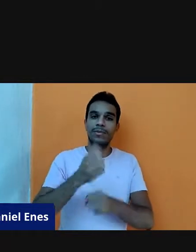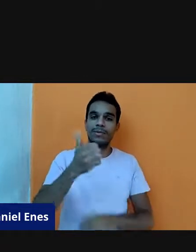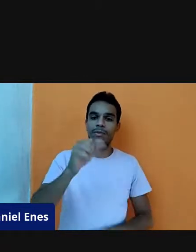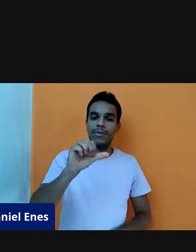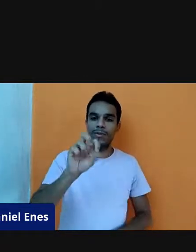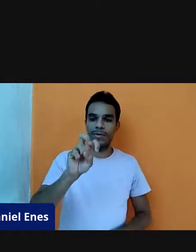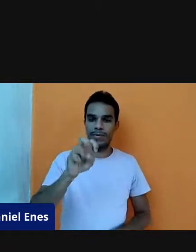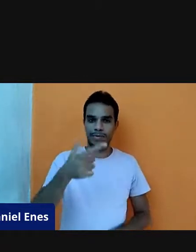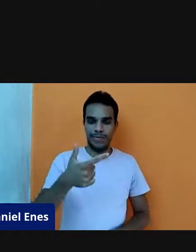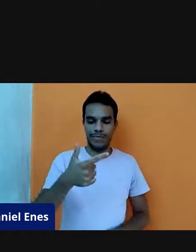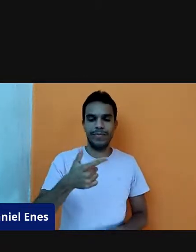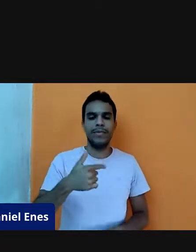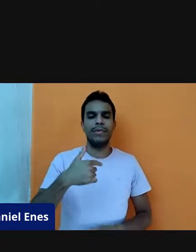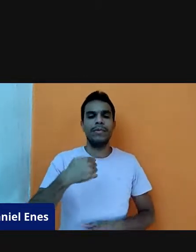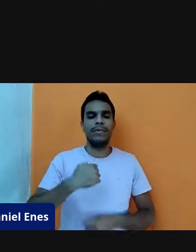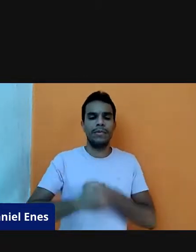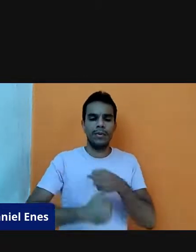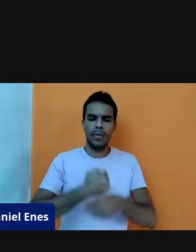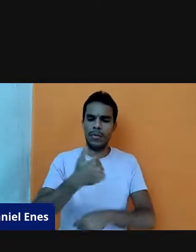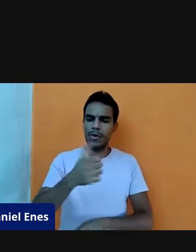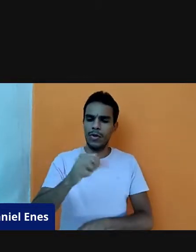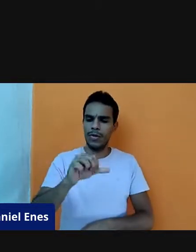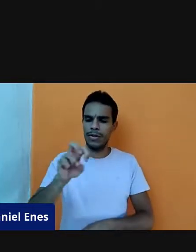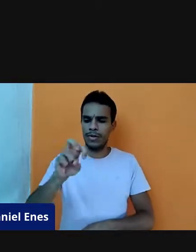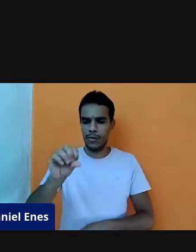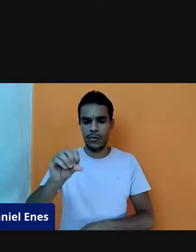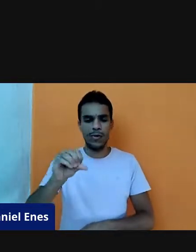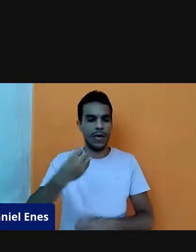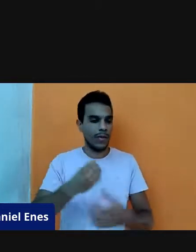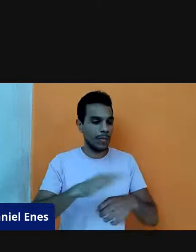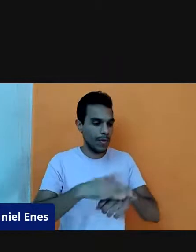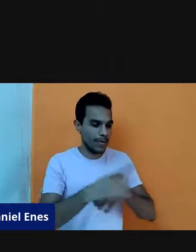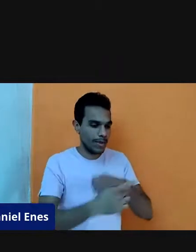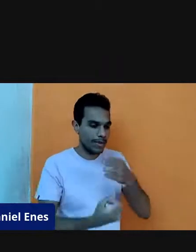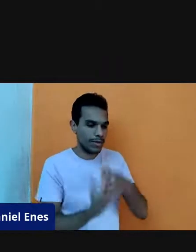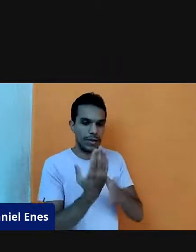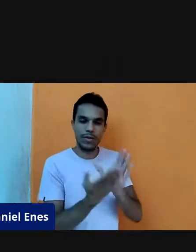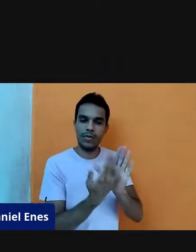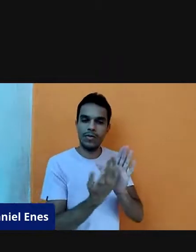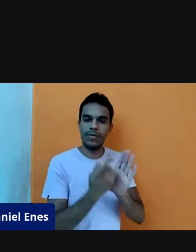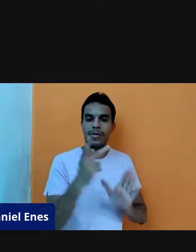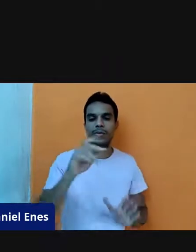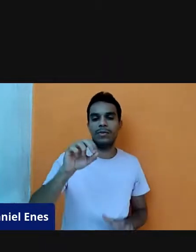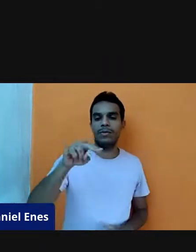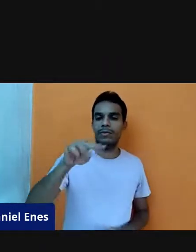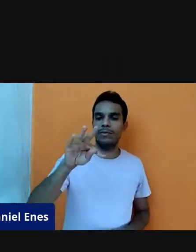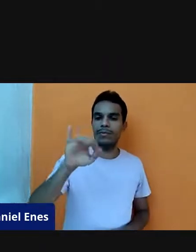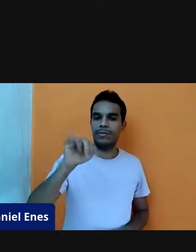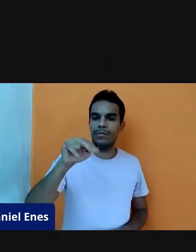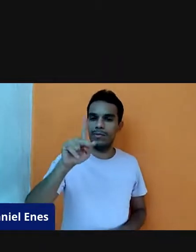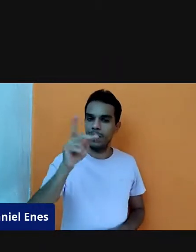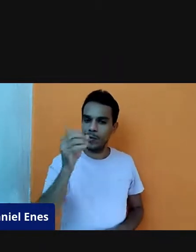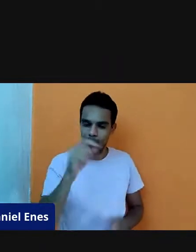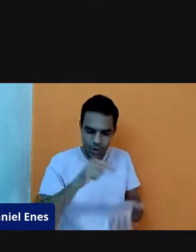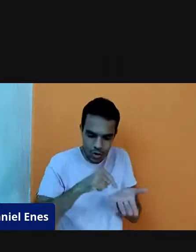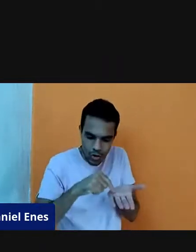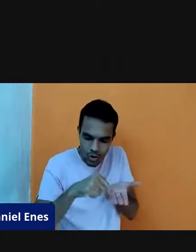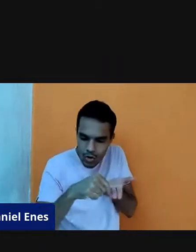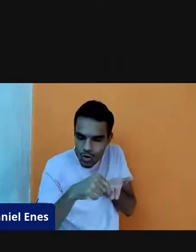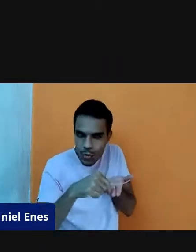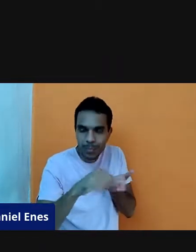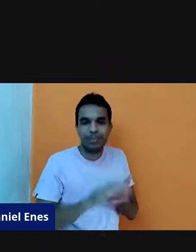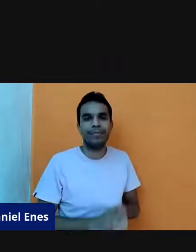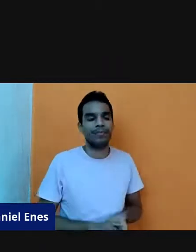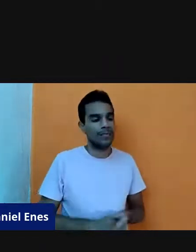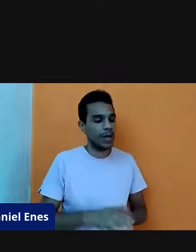em 1959, ele fundou a revista Pontinhos. O professor José Espínola